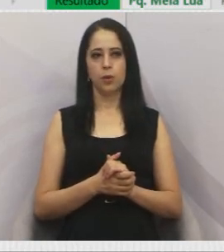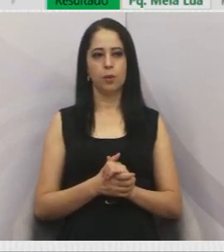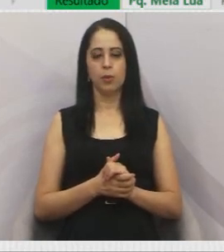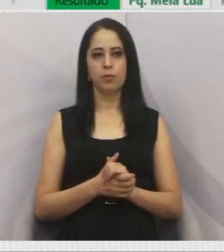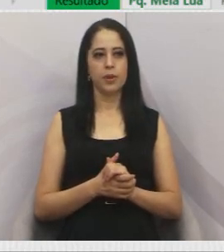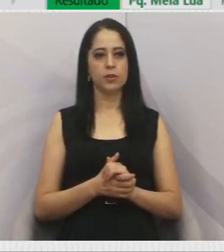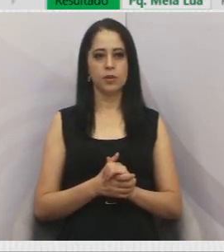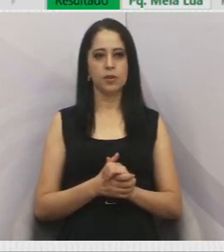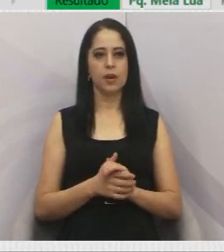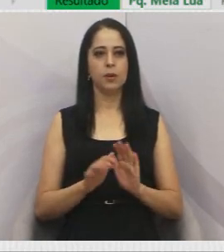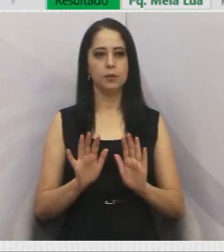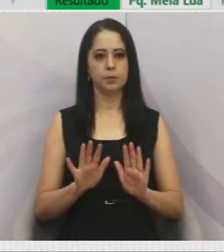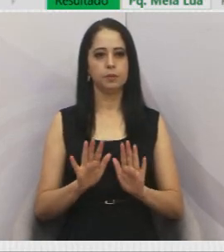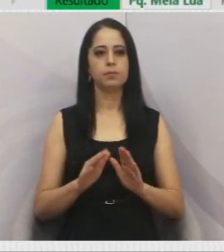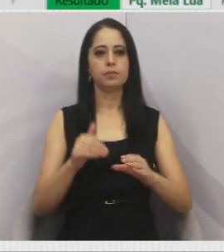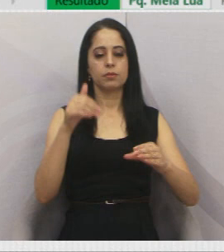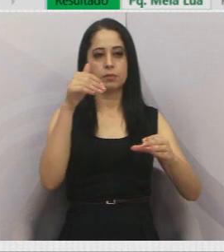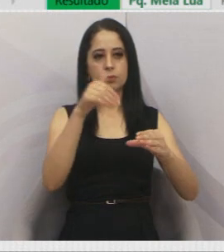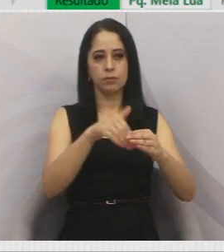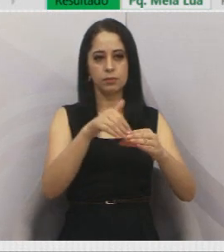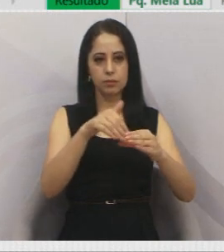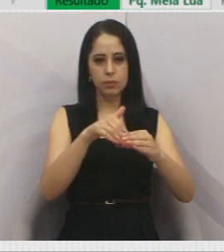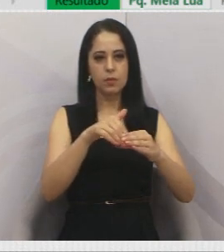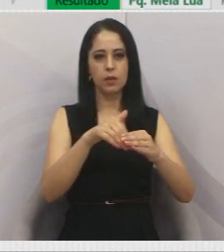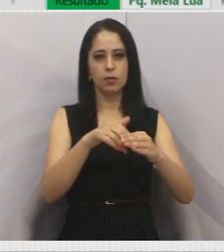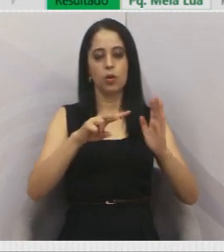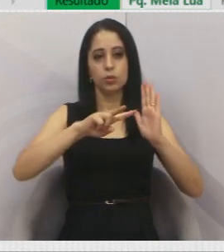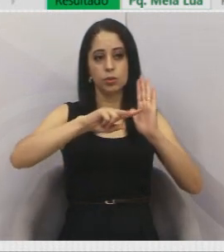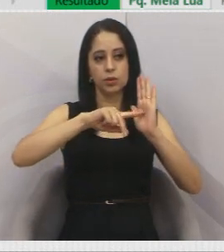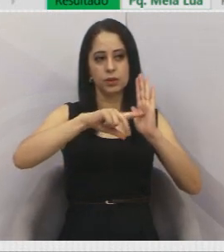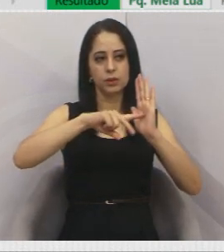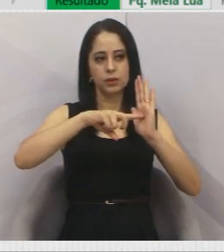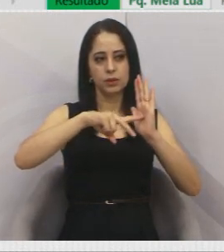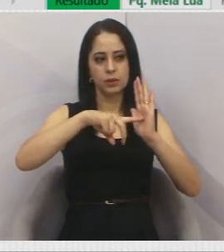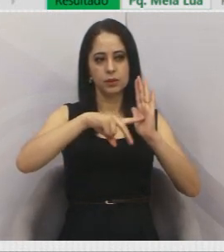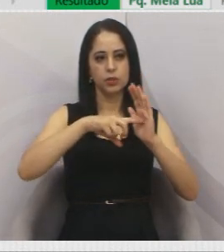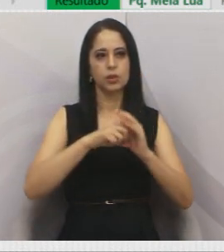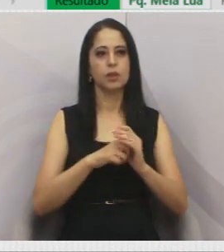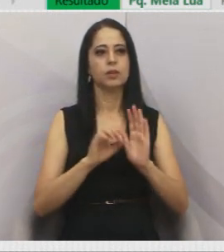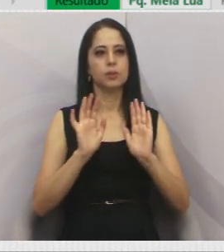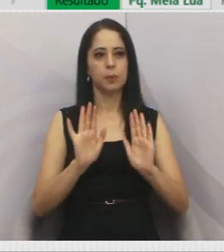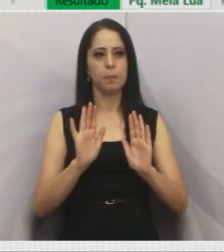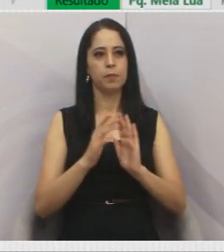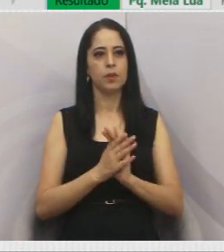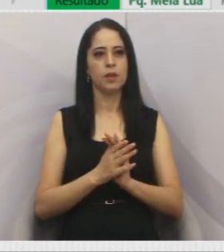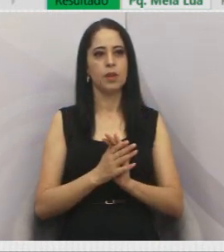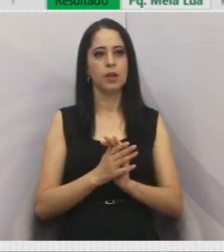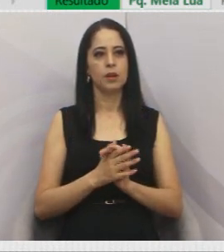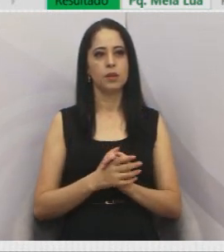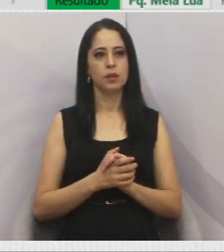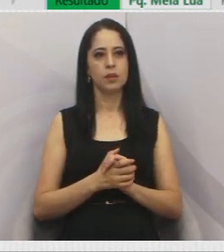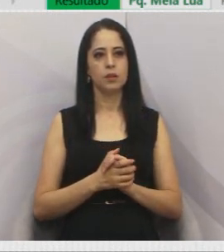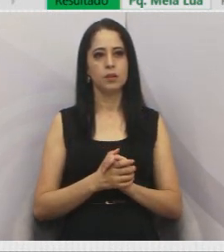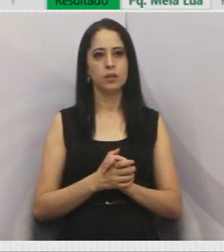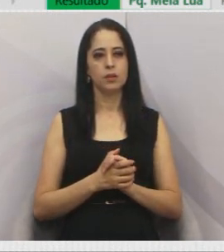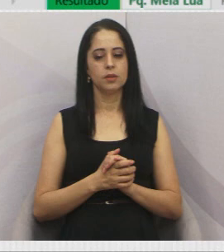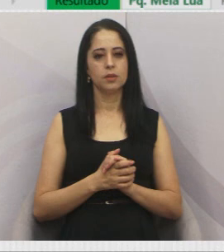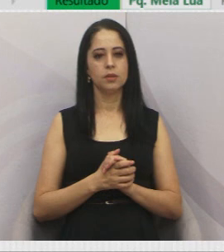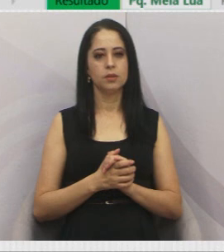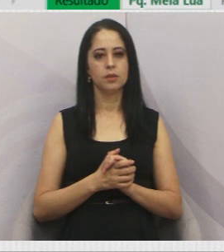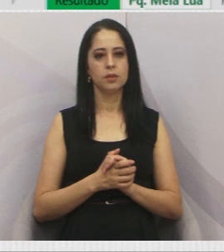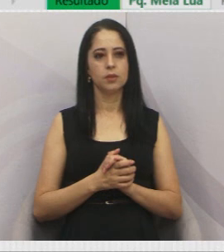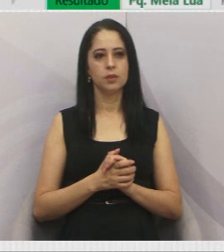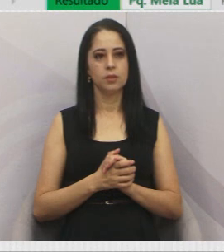inconclusivo no segmento entidade de classe sindical. Tá? No segmento movimentos populares e ou